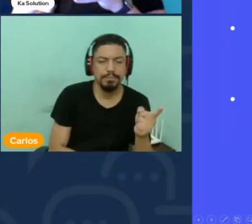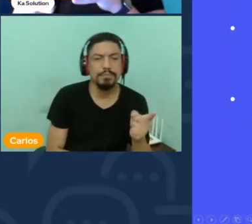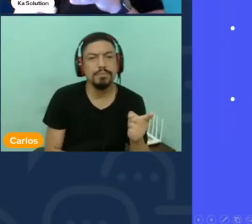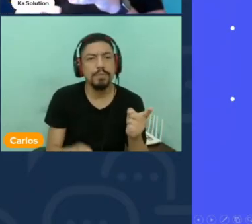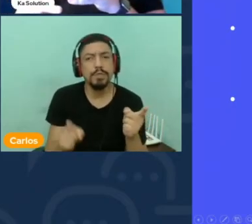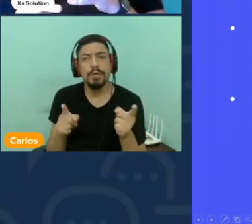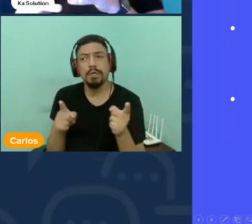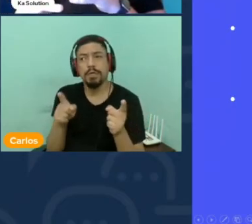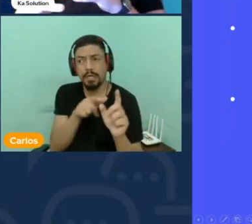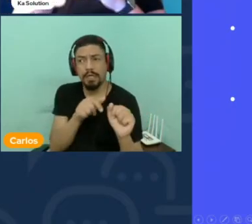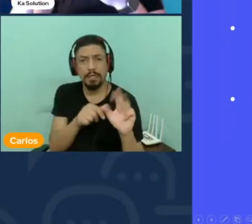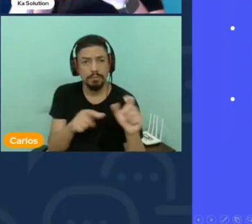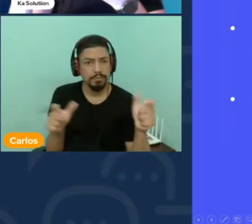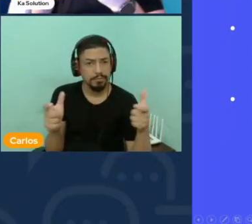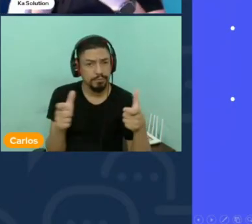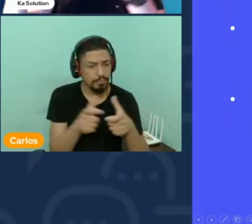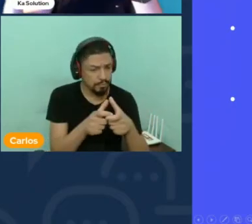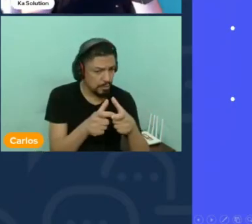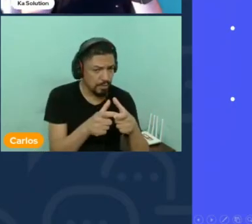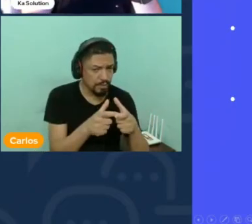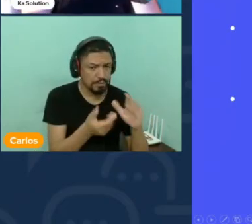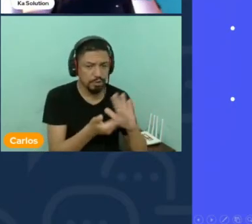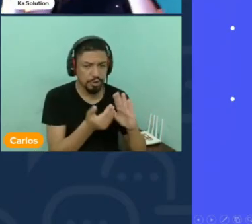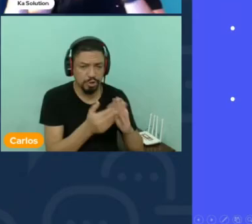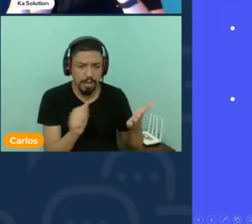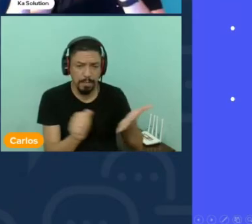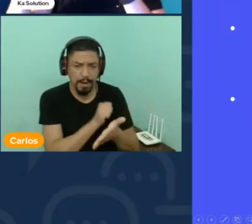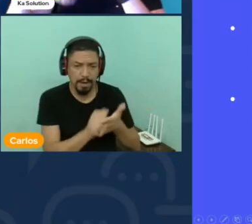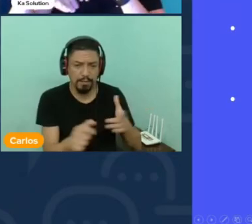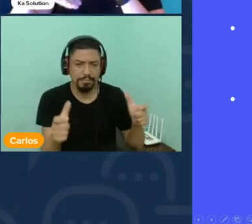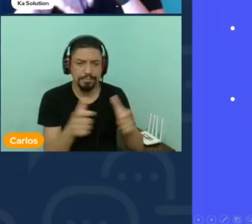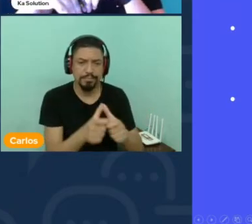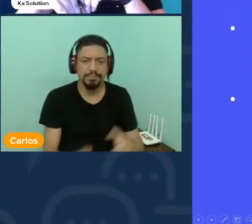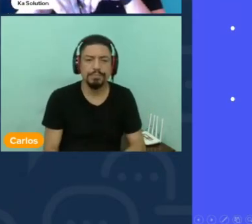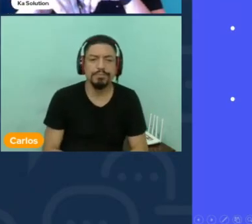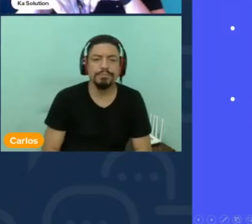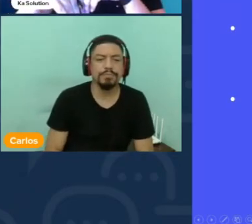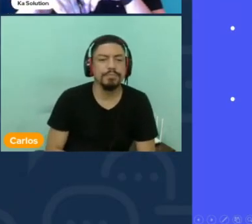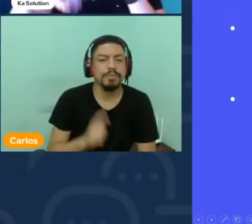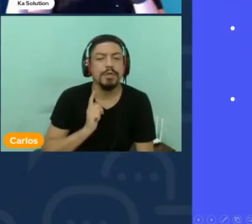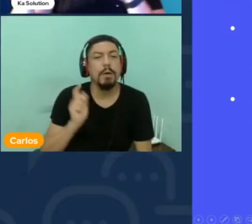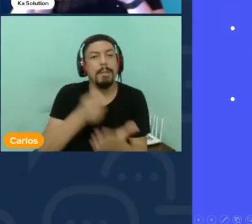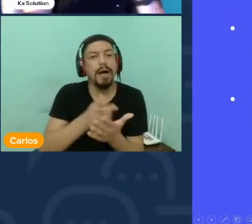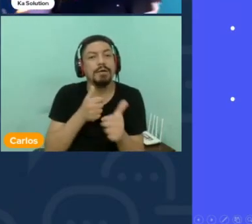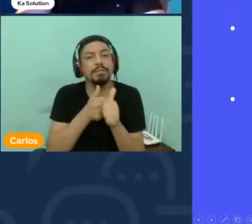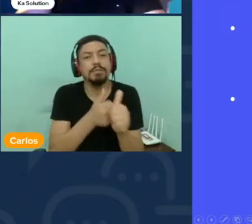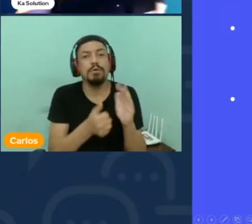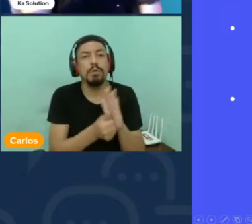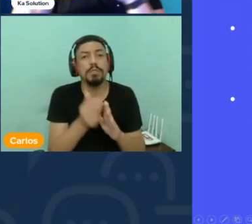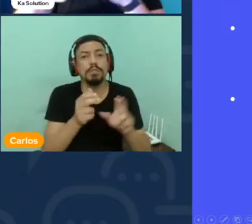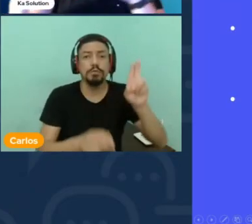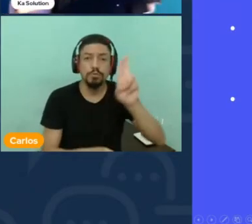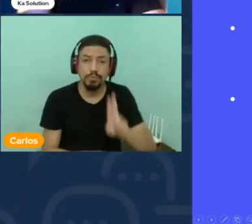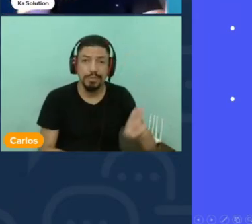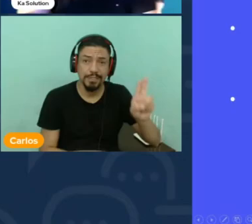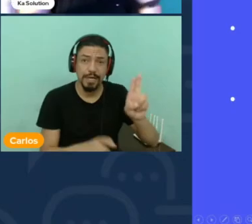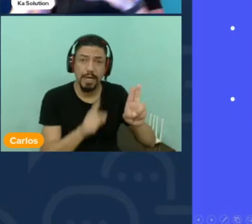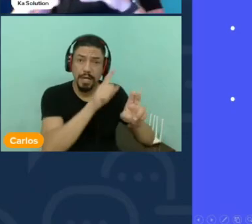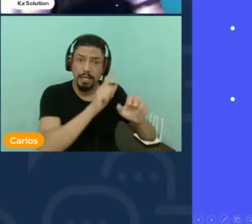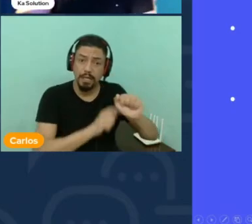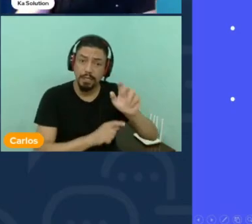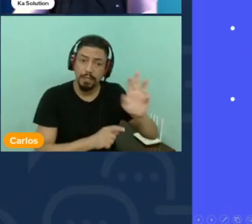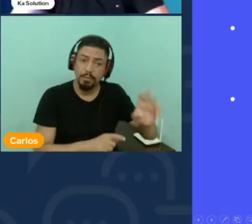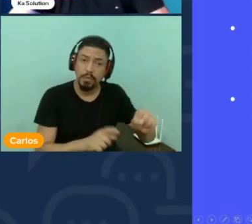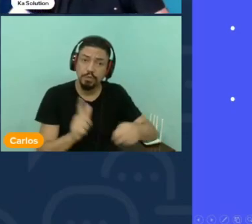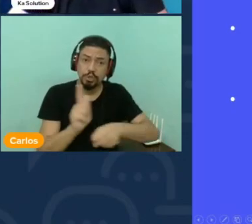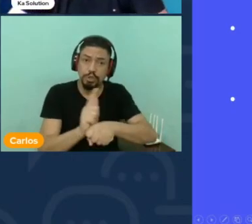também diminui. Lembrando que eu pago conforme eu uso. Então, ela gerencia esse tamanho, ele